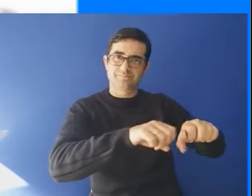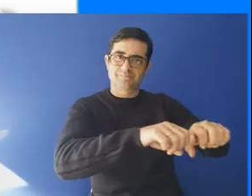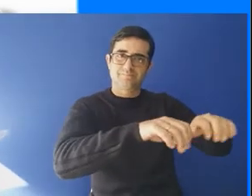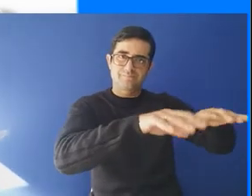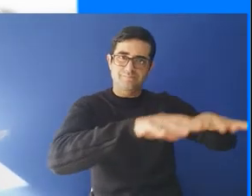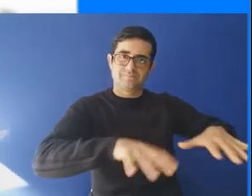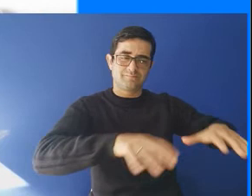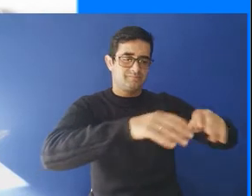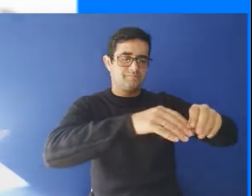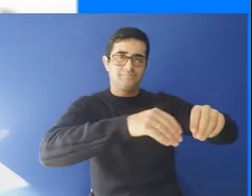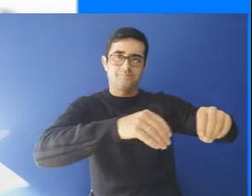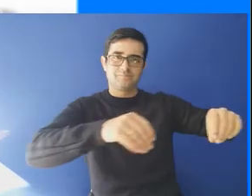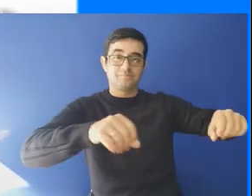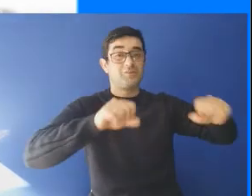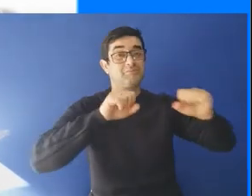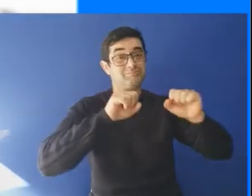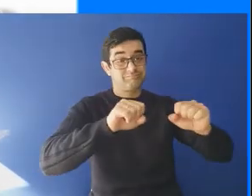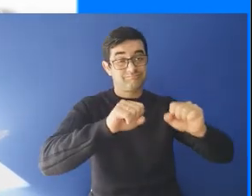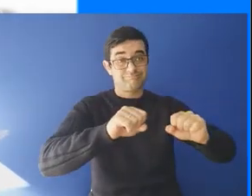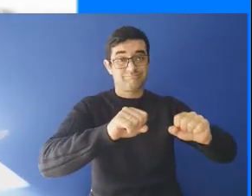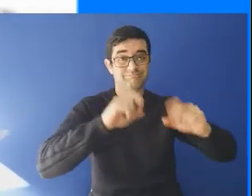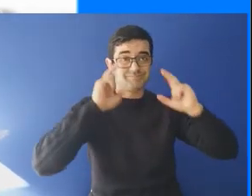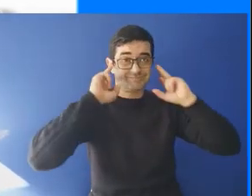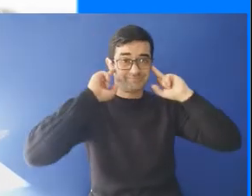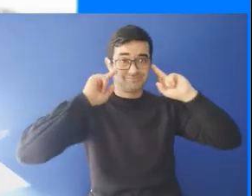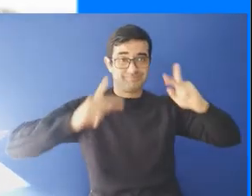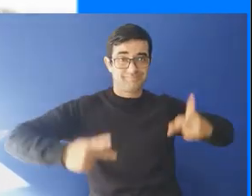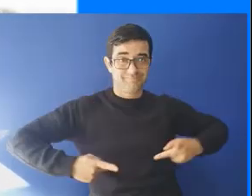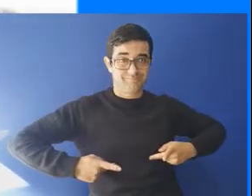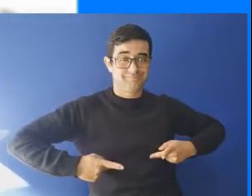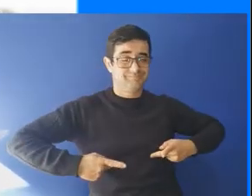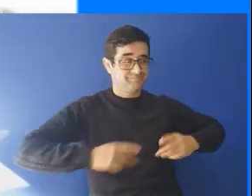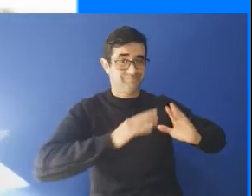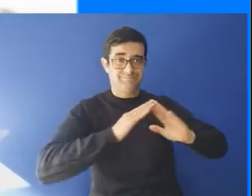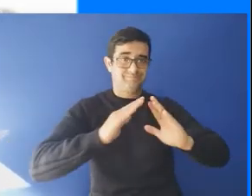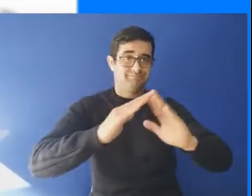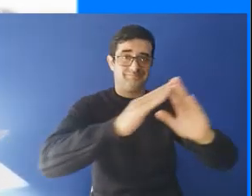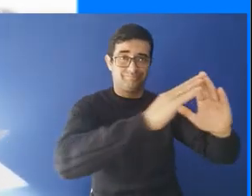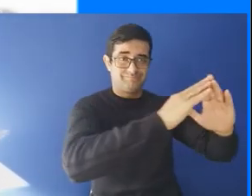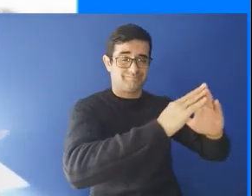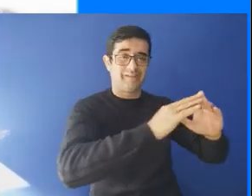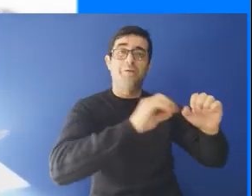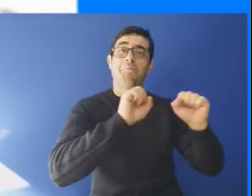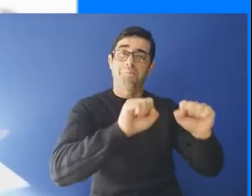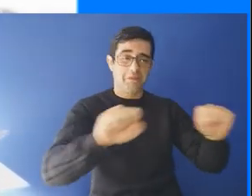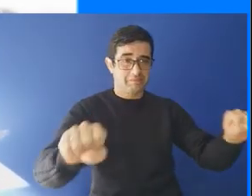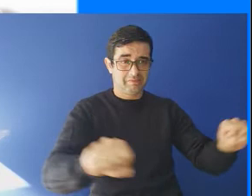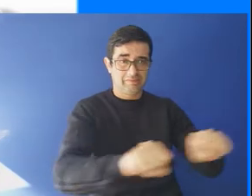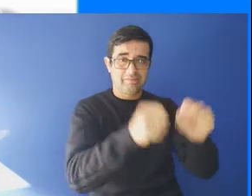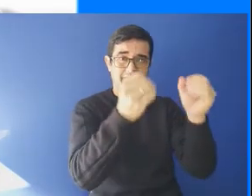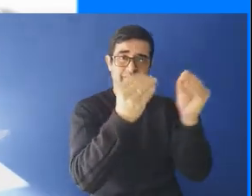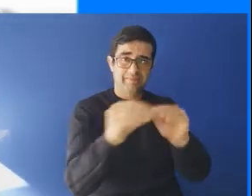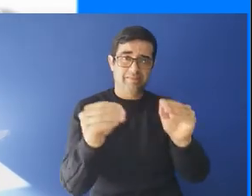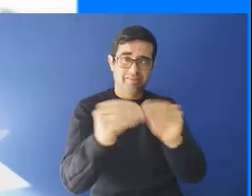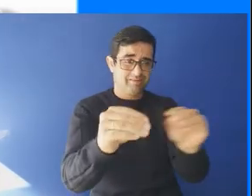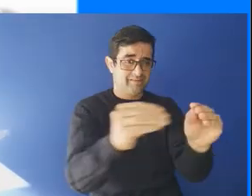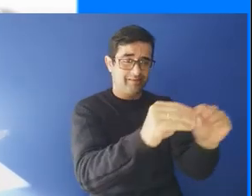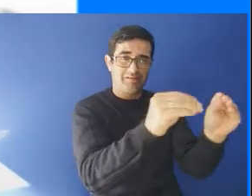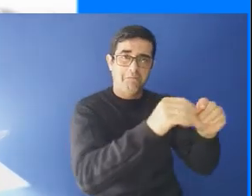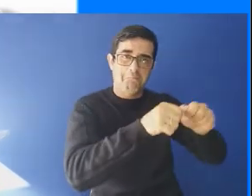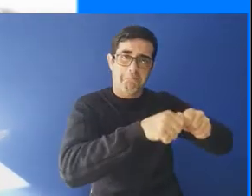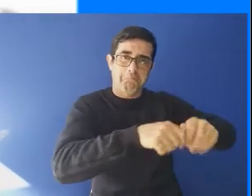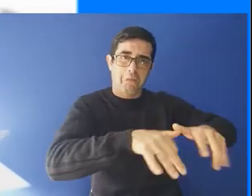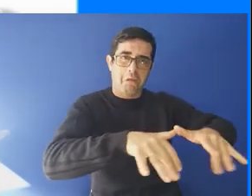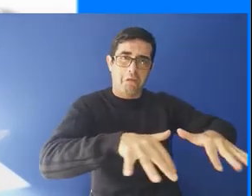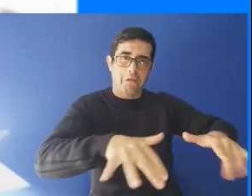Bom, quando a gente pensa na ocupação do solo, como eu já disse, uma série de atividades humanas podem degradar o solo, não